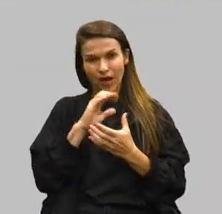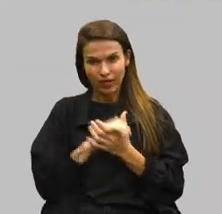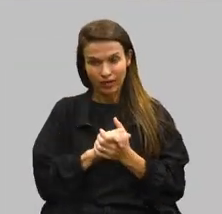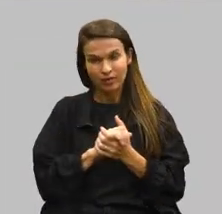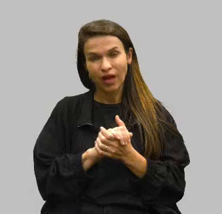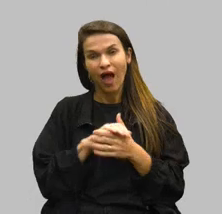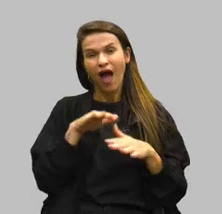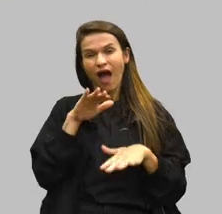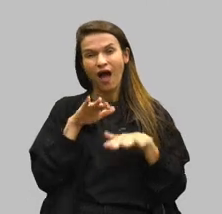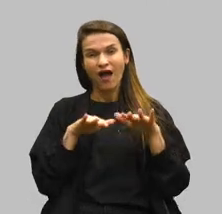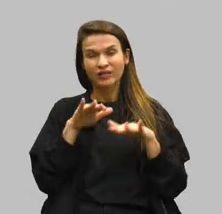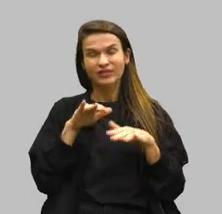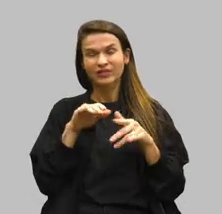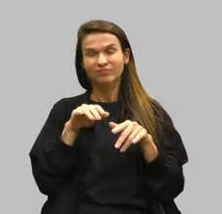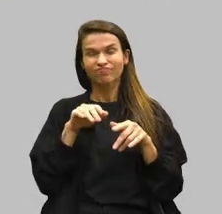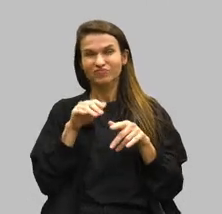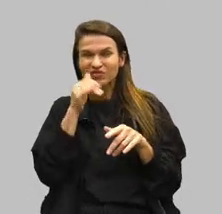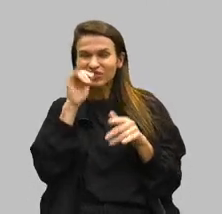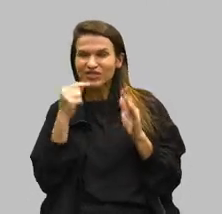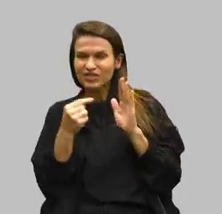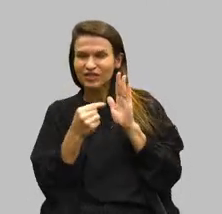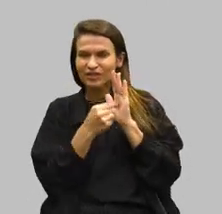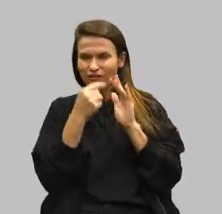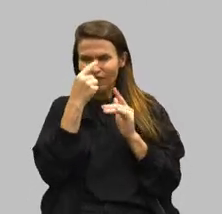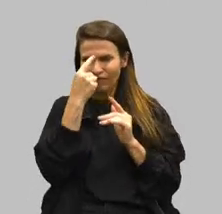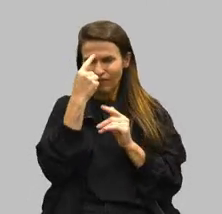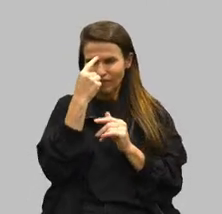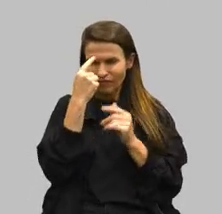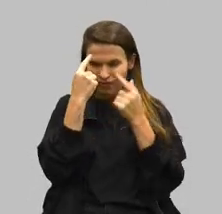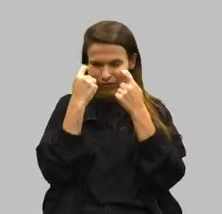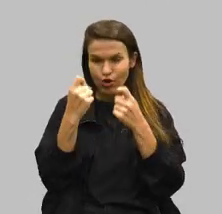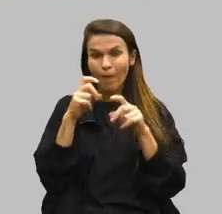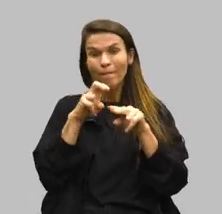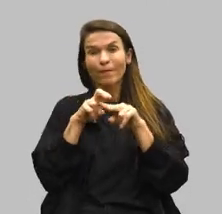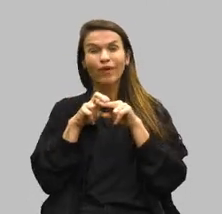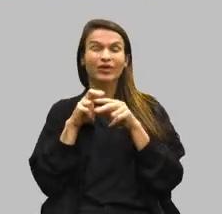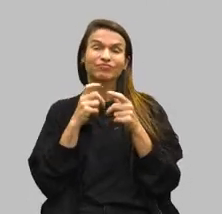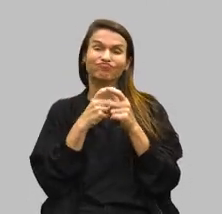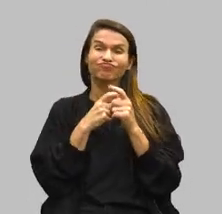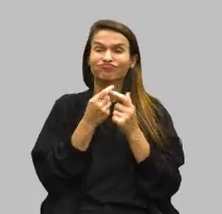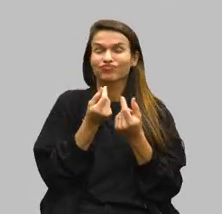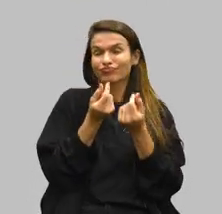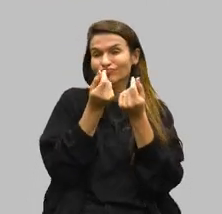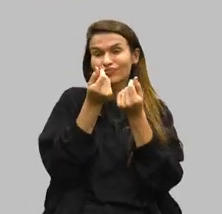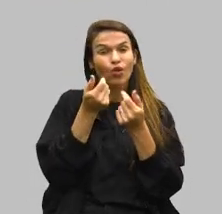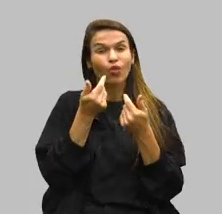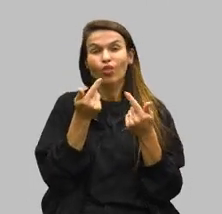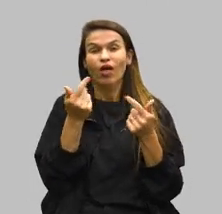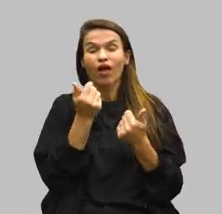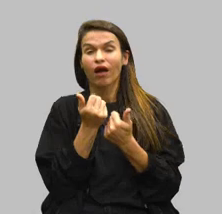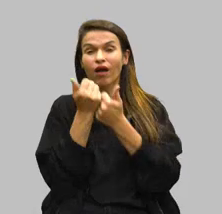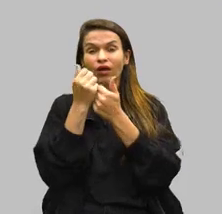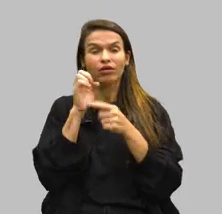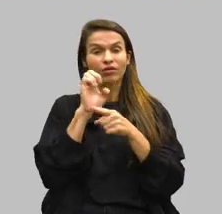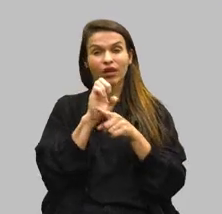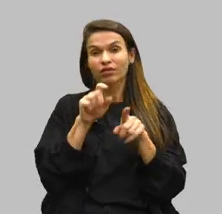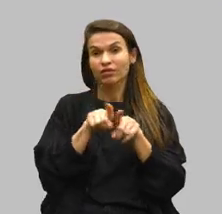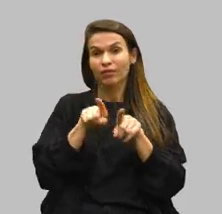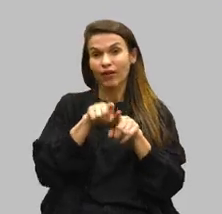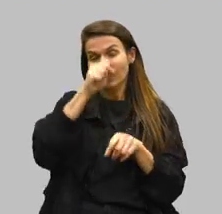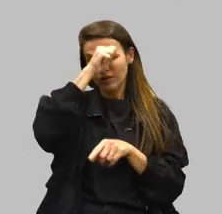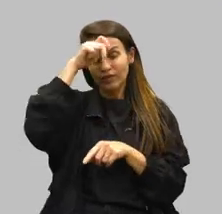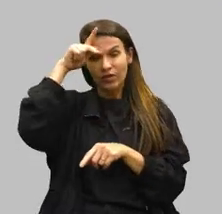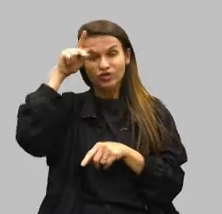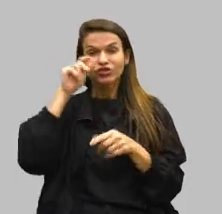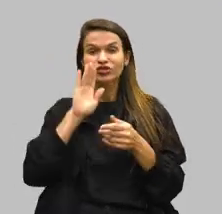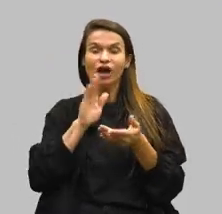vezes deixam de denunciar a violência justamente por depender financeiramente não ter um Amparo nem do estado nem das prefeituras que já custeiam